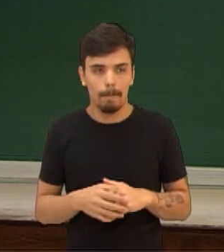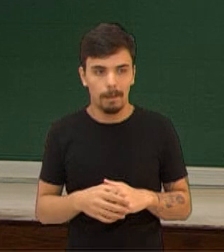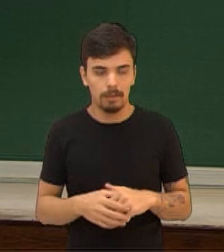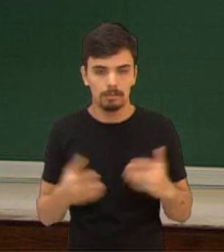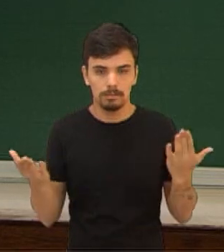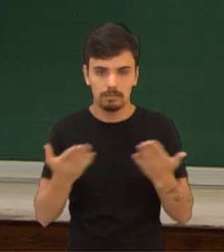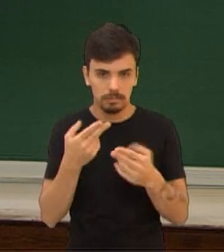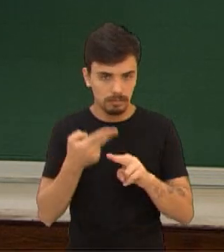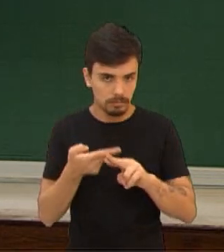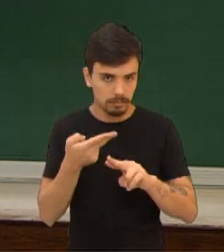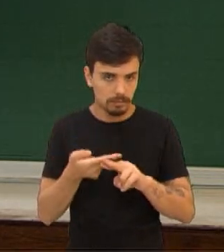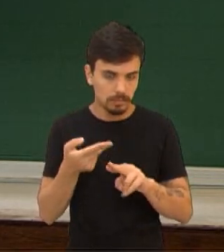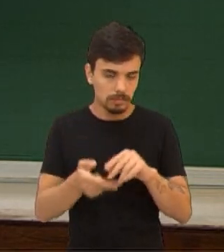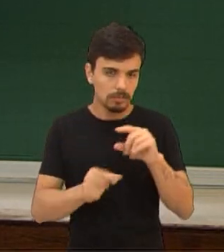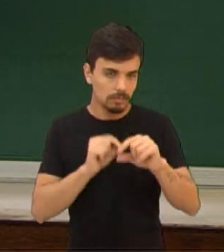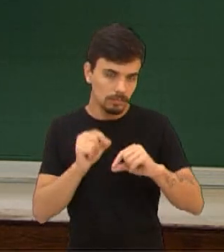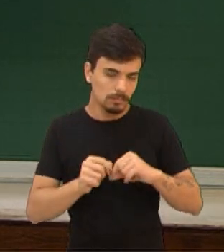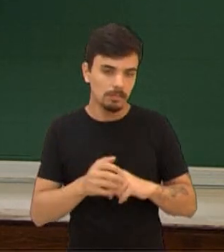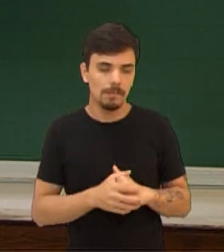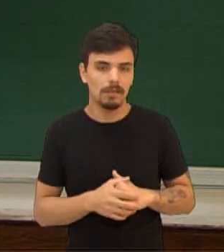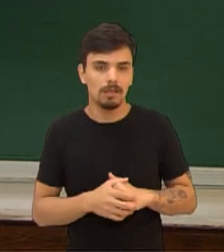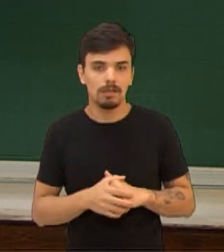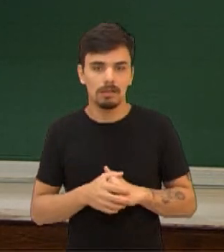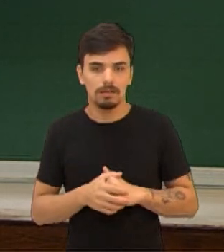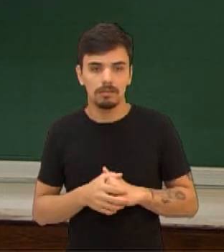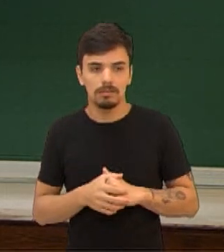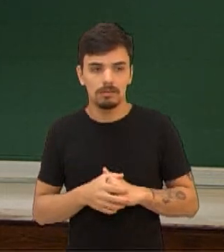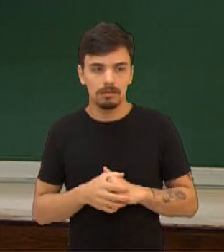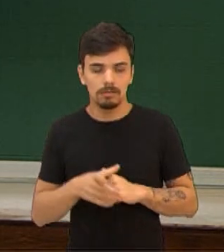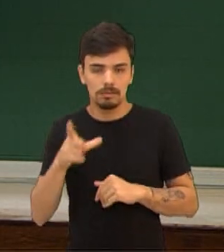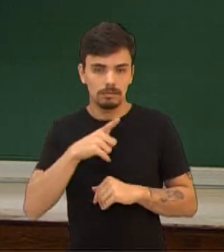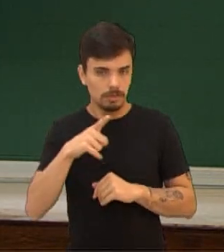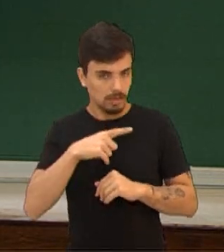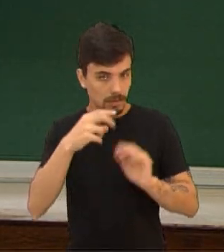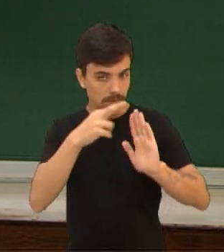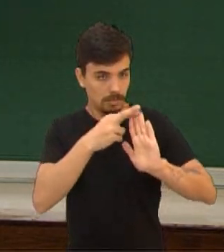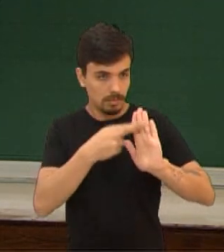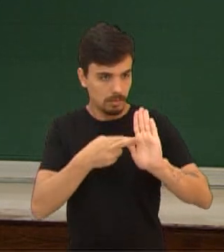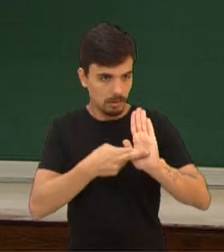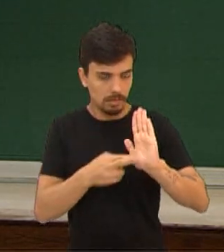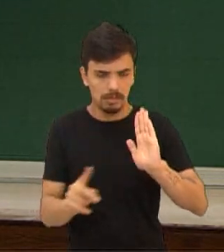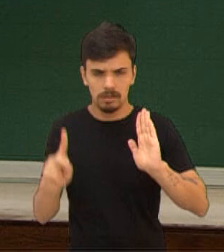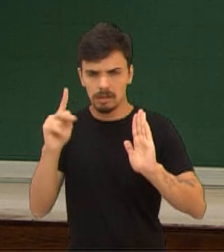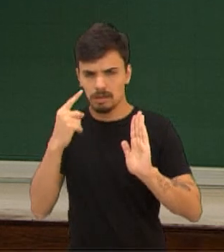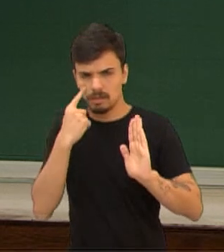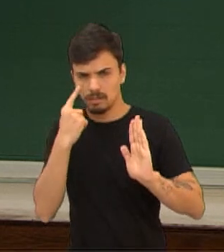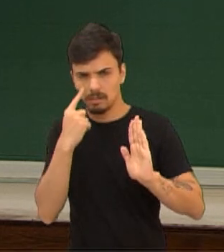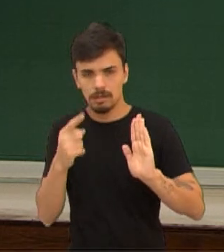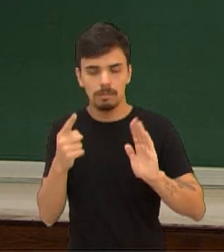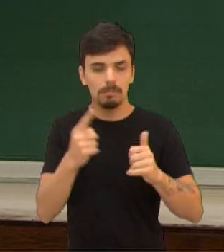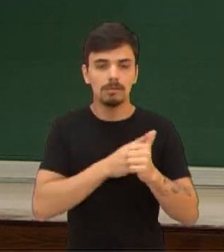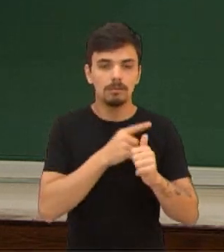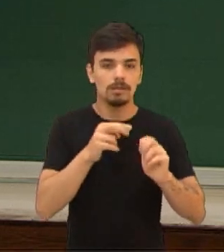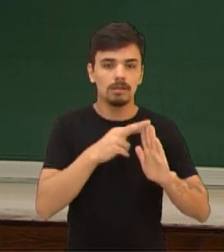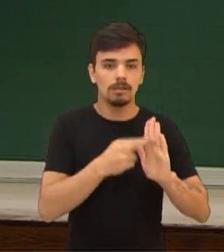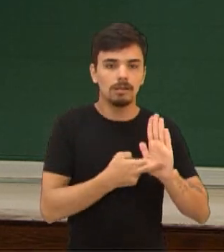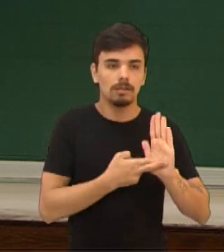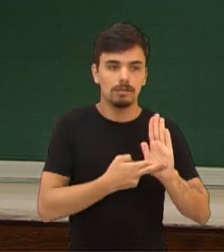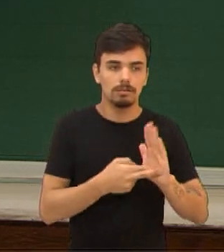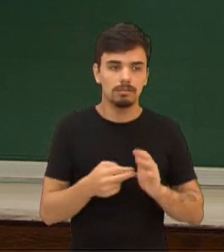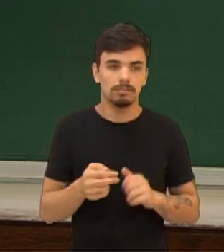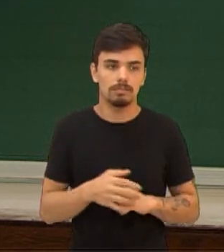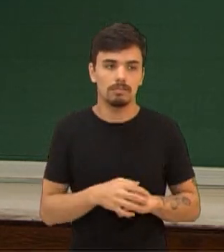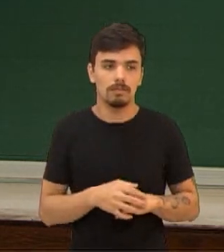Vamos lá, para fazer isso, nós aplicamos as velhas regras de Kirchhoff, tá? Então, primeira regra de Kirchhoff, das